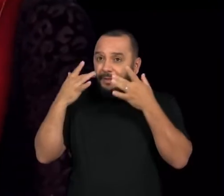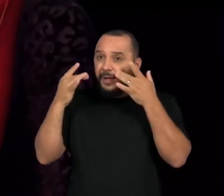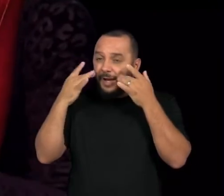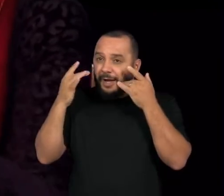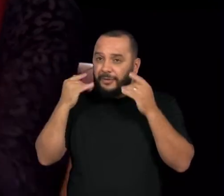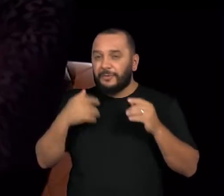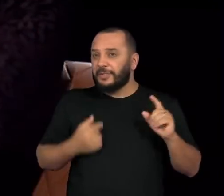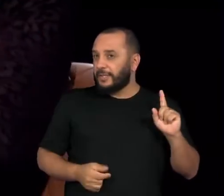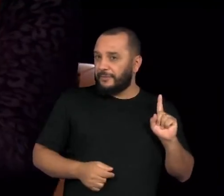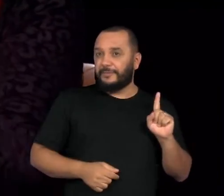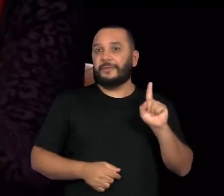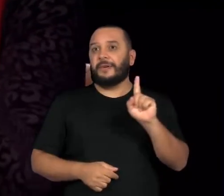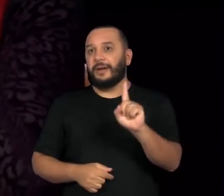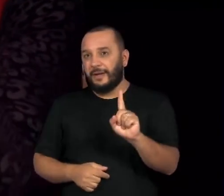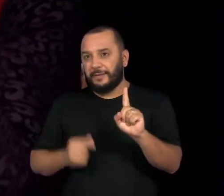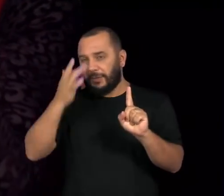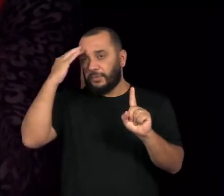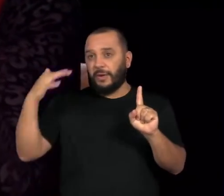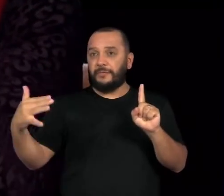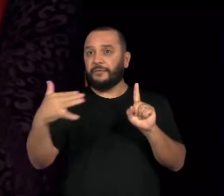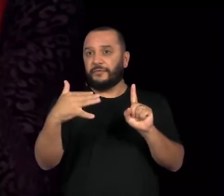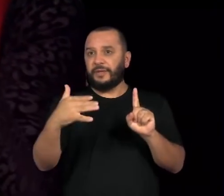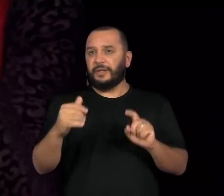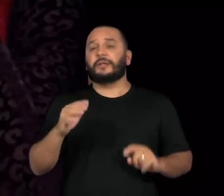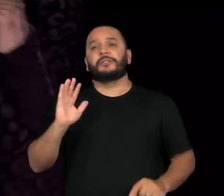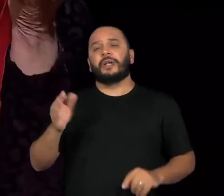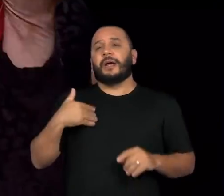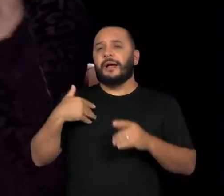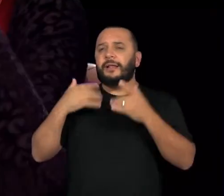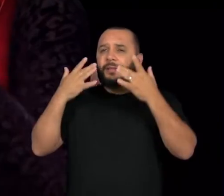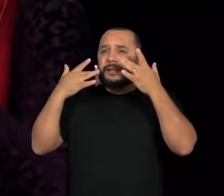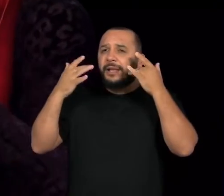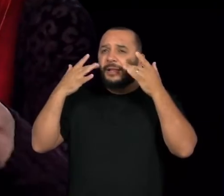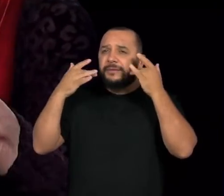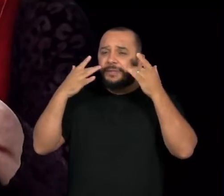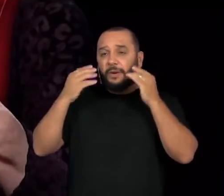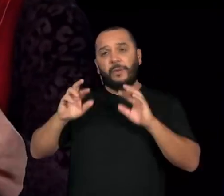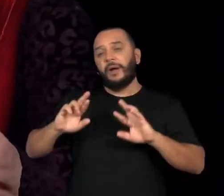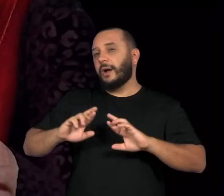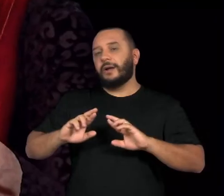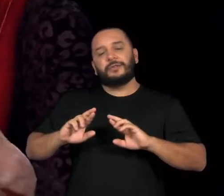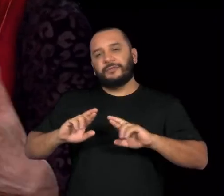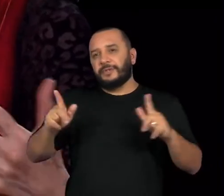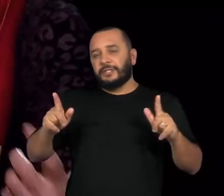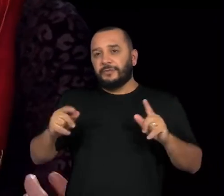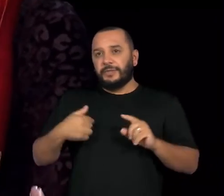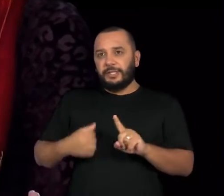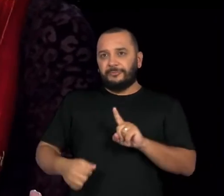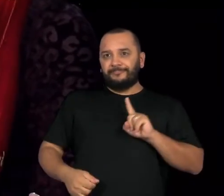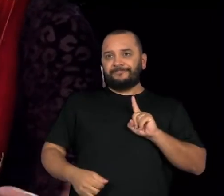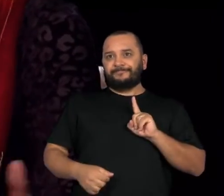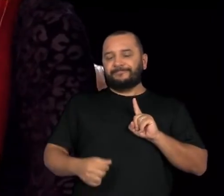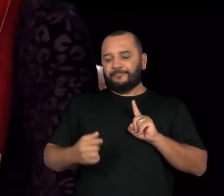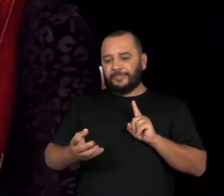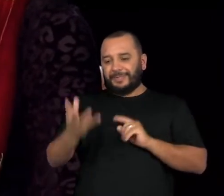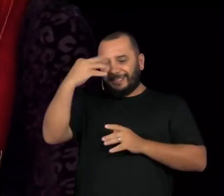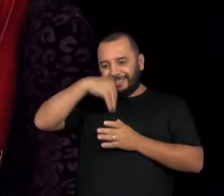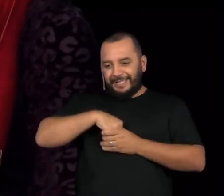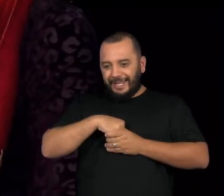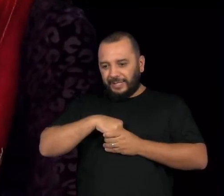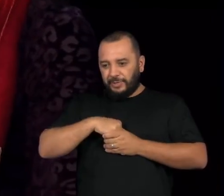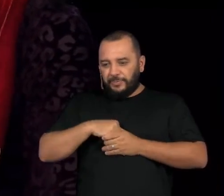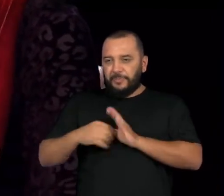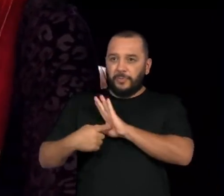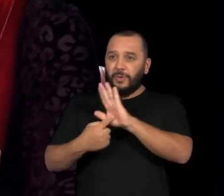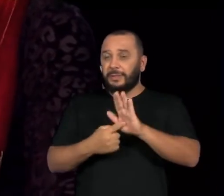público, na televisão você interioriza muito, né? Vem tudo para cá. Mas o cinema é mais interior